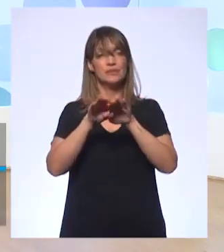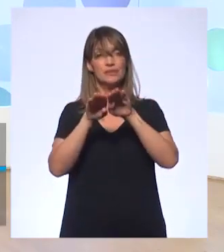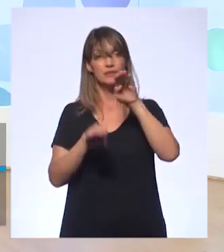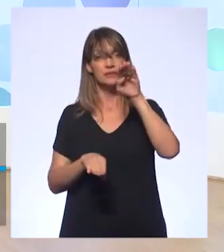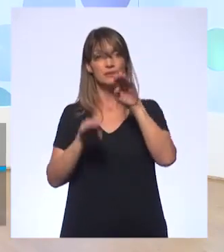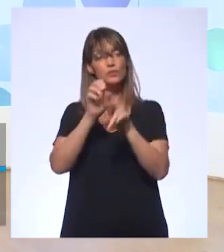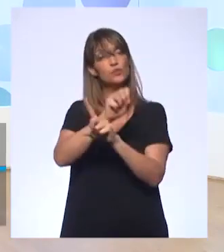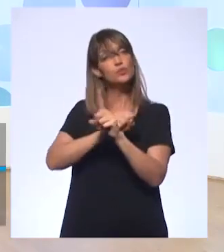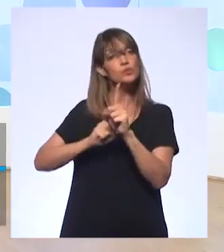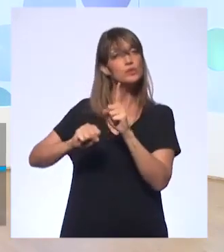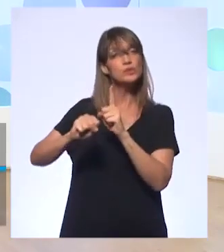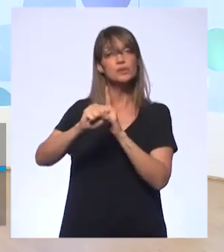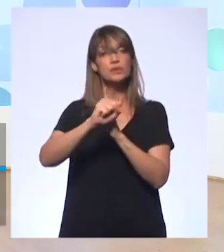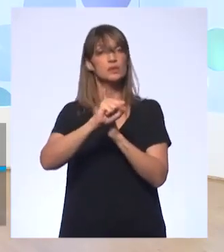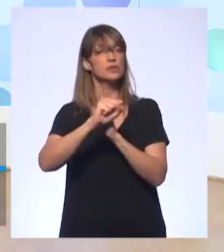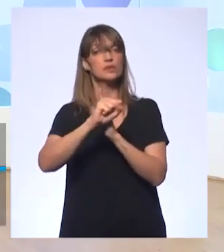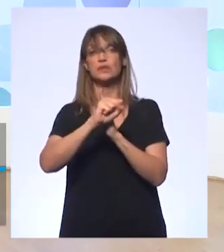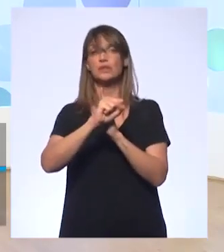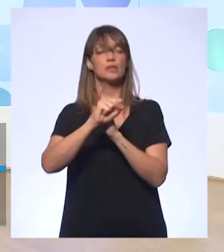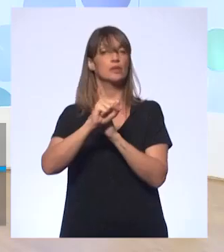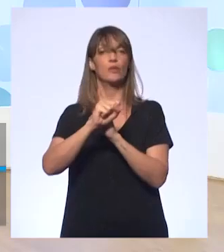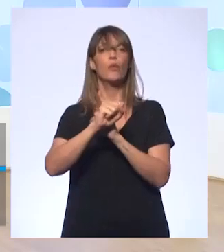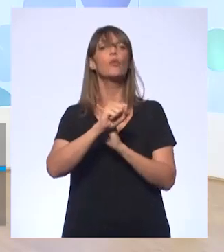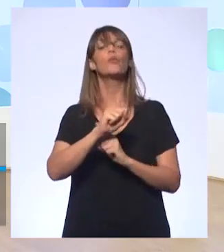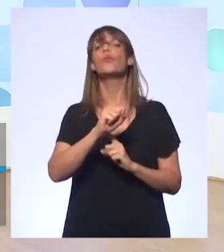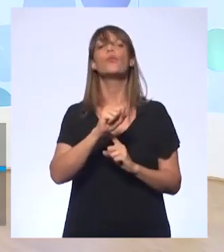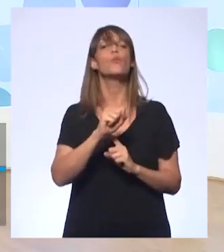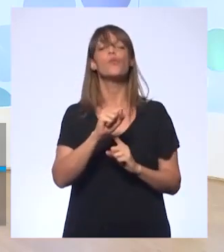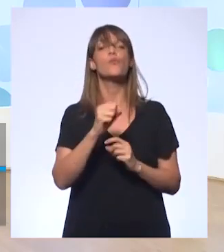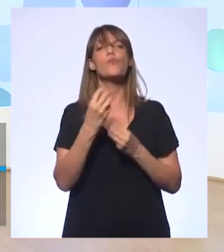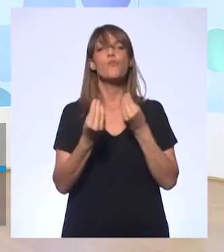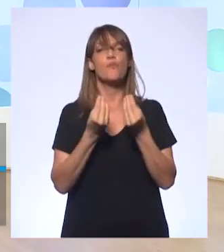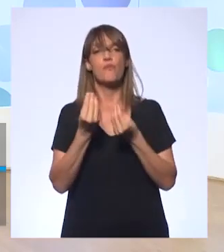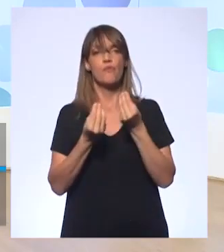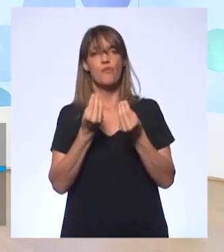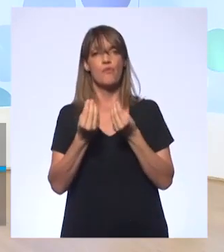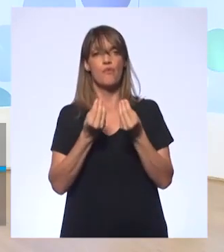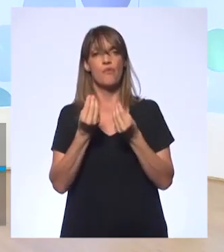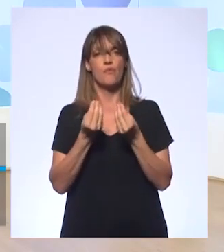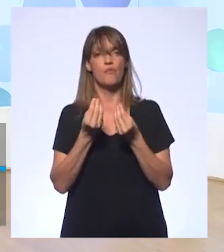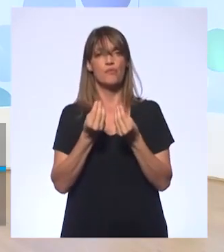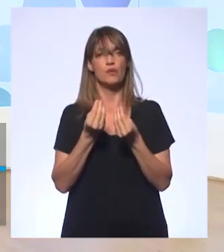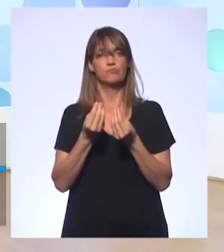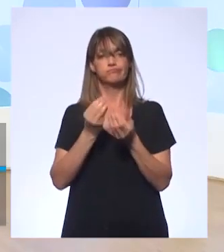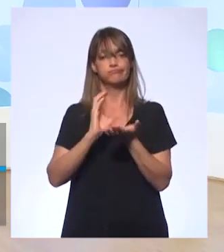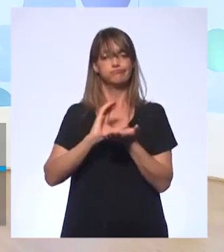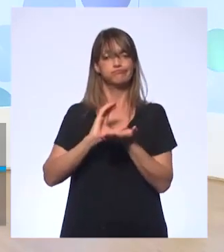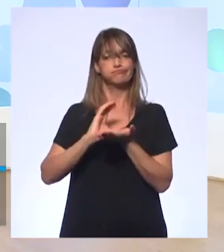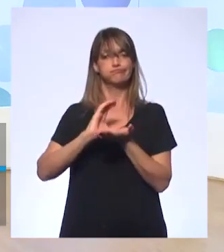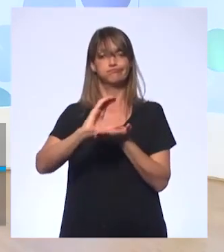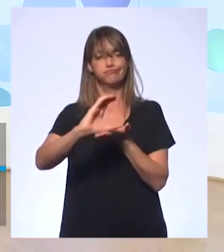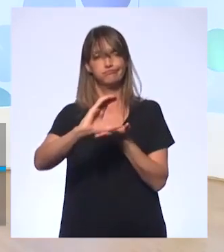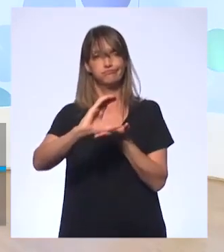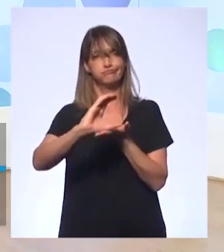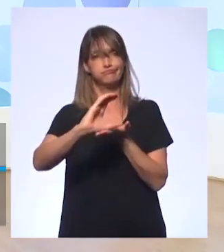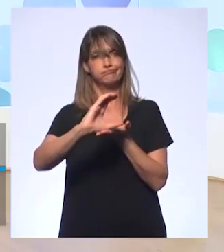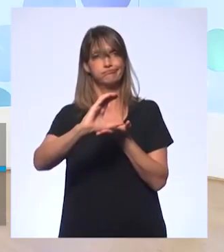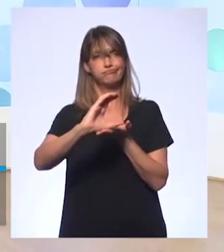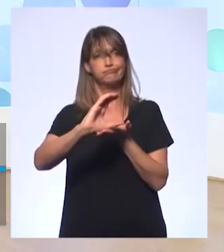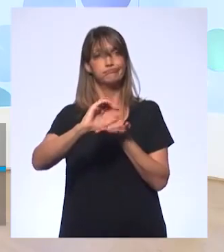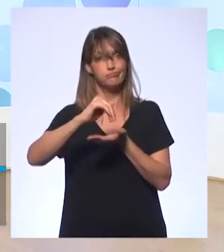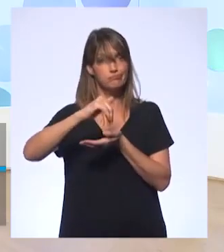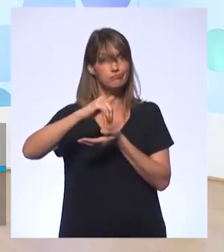social, ela é trabalhada daquilo que é conhecida como a concentração de renda, e essa concentração de renda